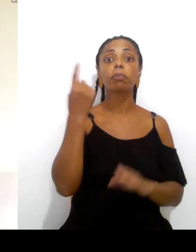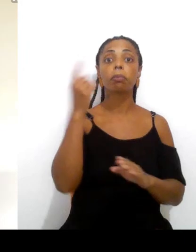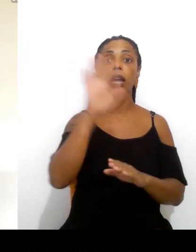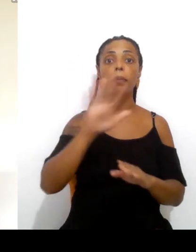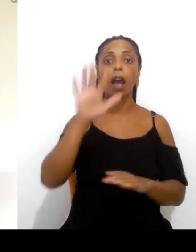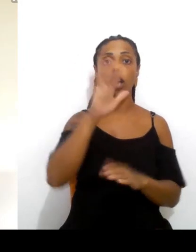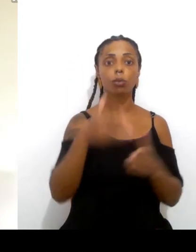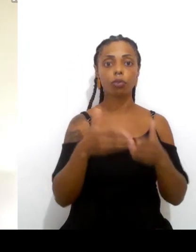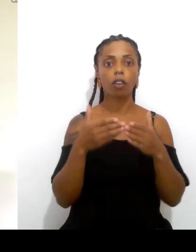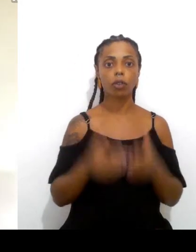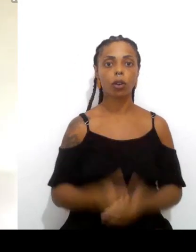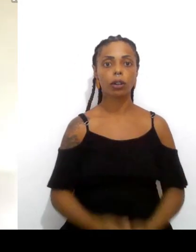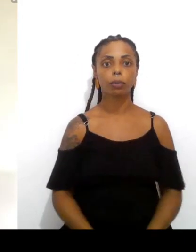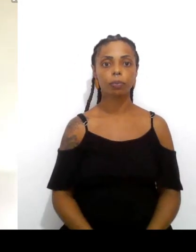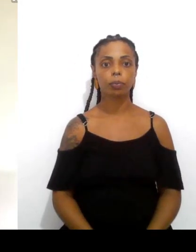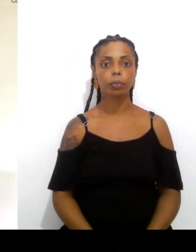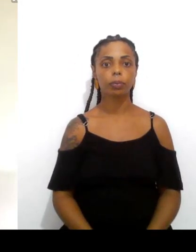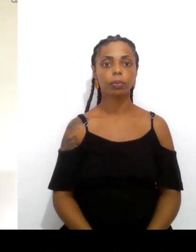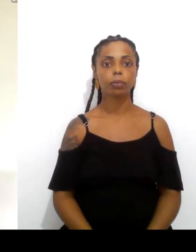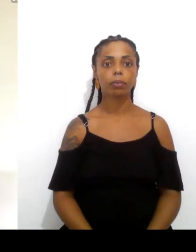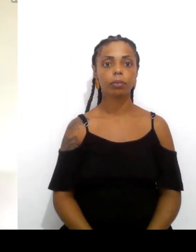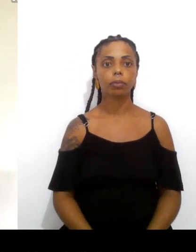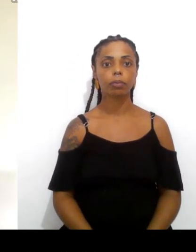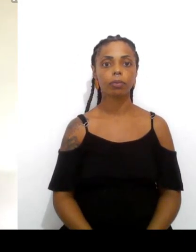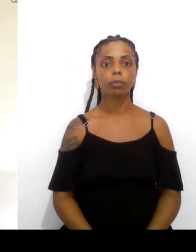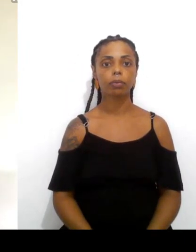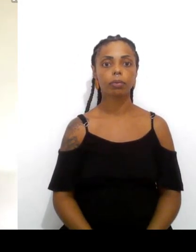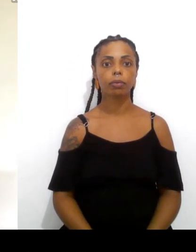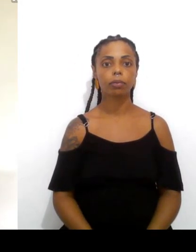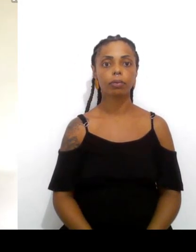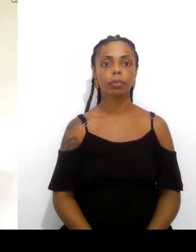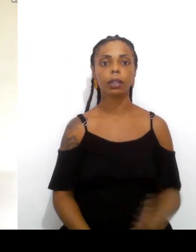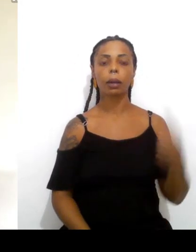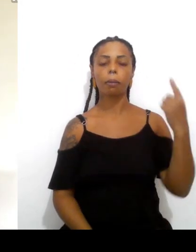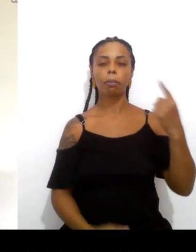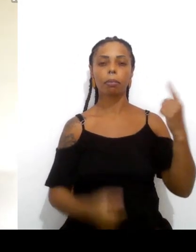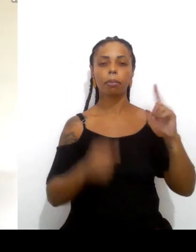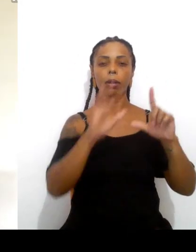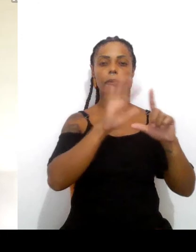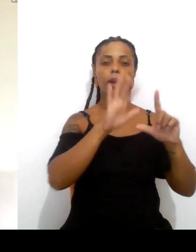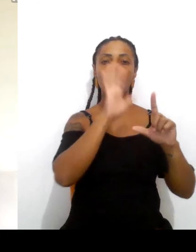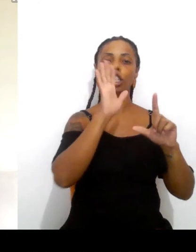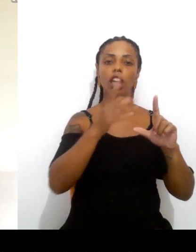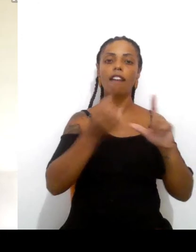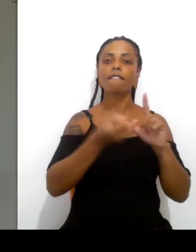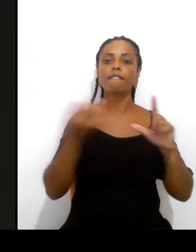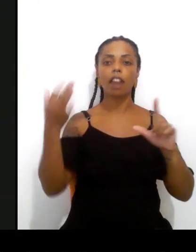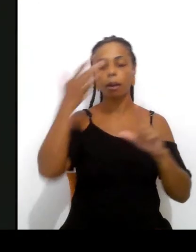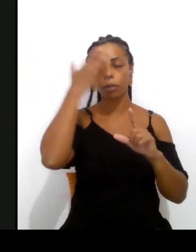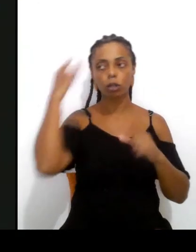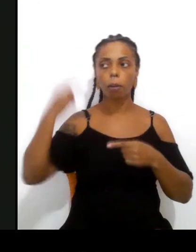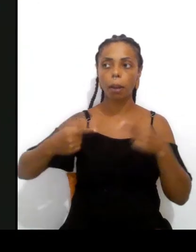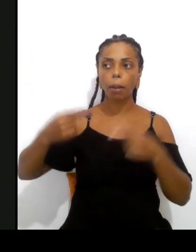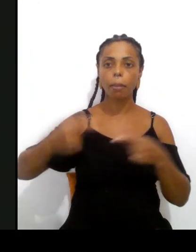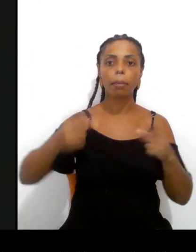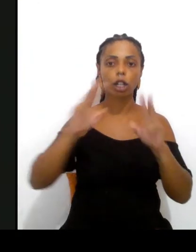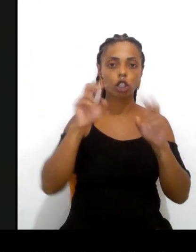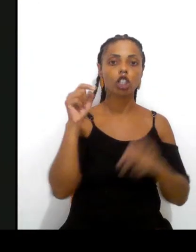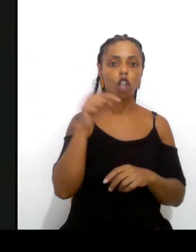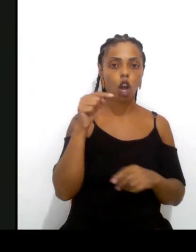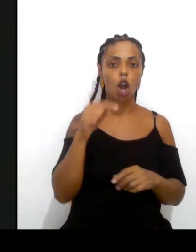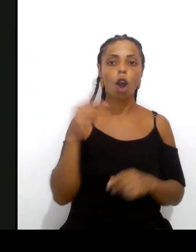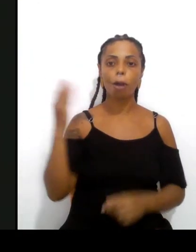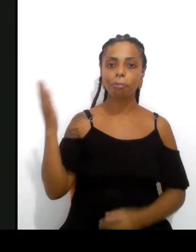nessa primeira tela que já foi trazida e discutida por vários por mais de um dos nossos é